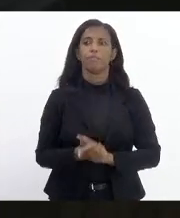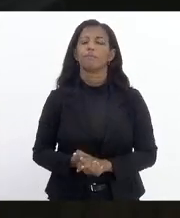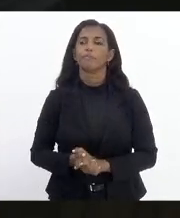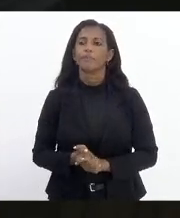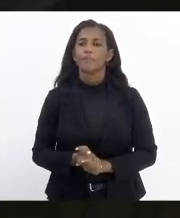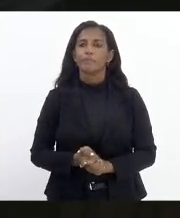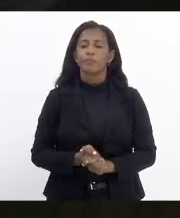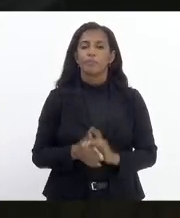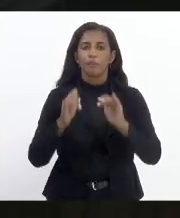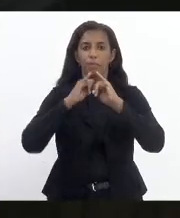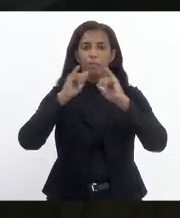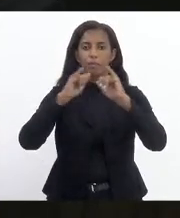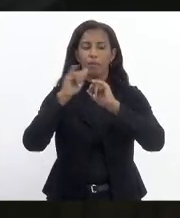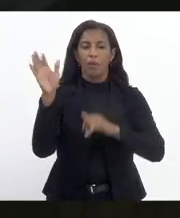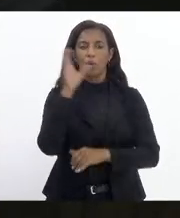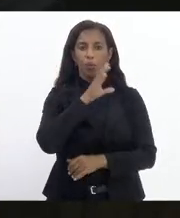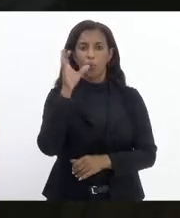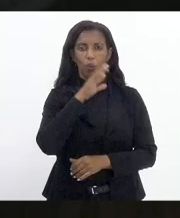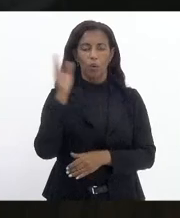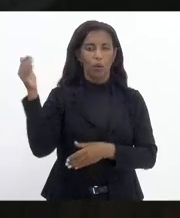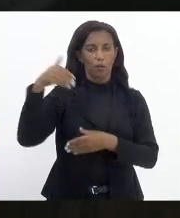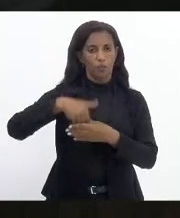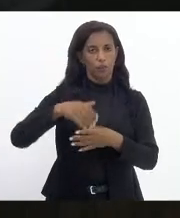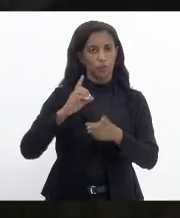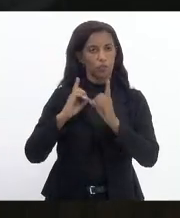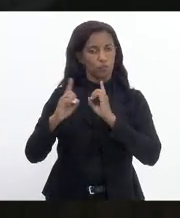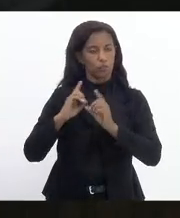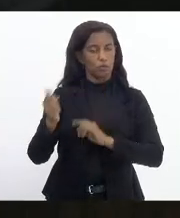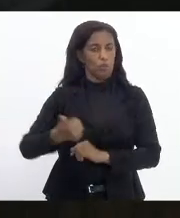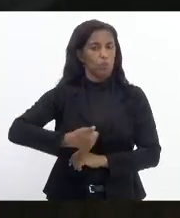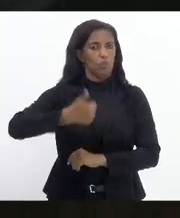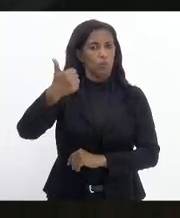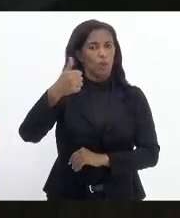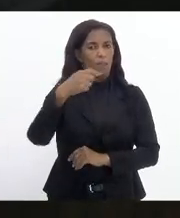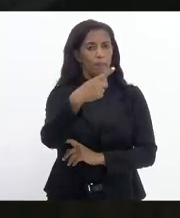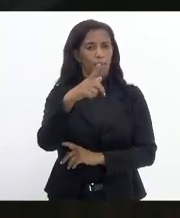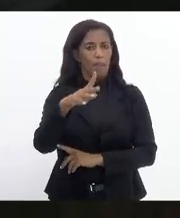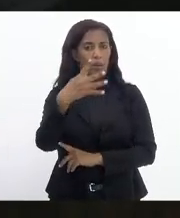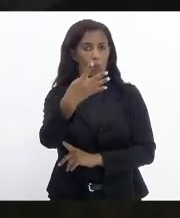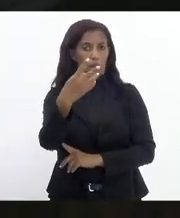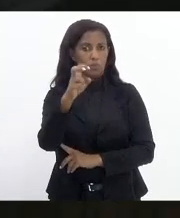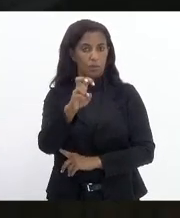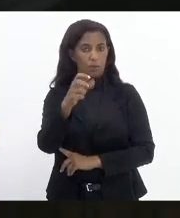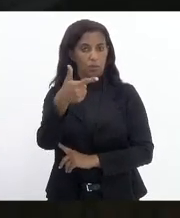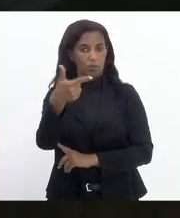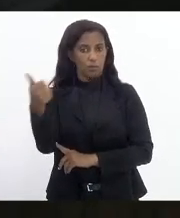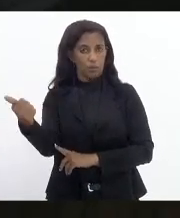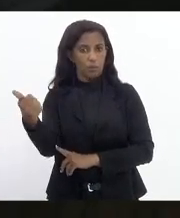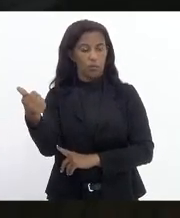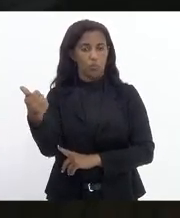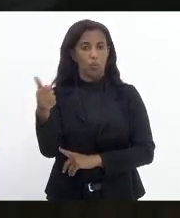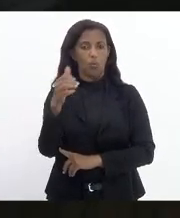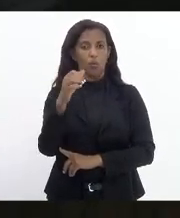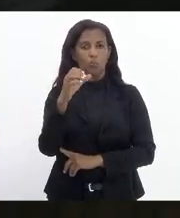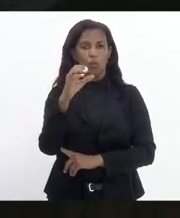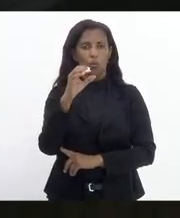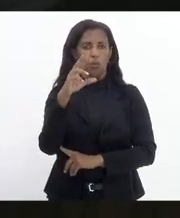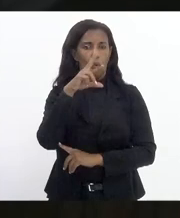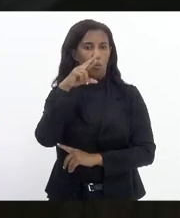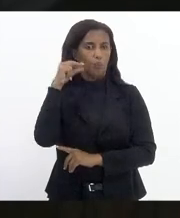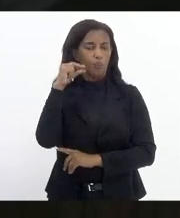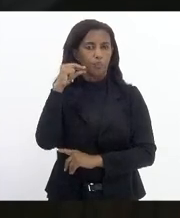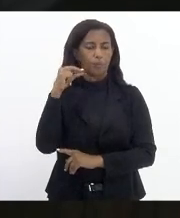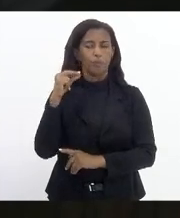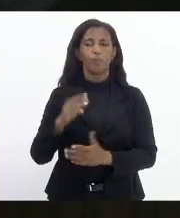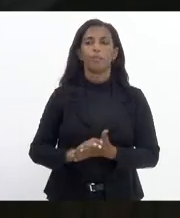dia. Anuncio, em regime de urgência, em votação, em discussão única, projeto de lei 4515 de 21, de autoria do deputado Rosenberg Reis, que